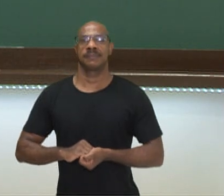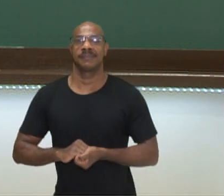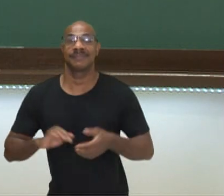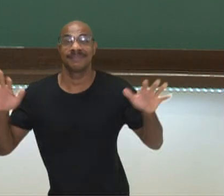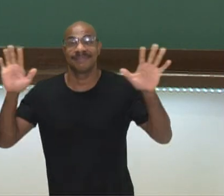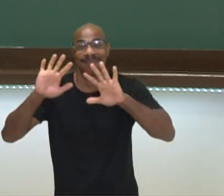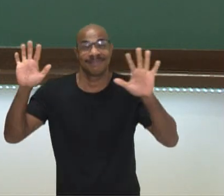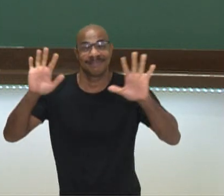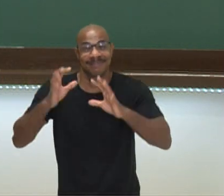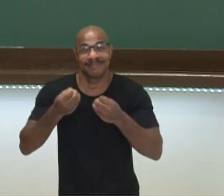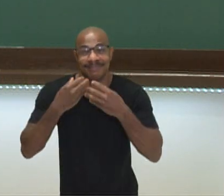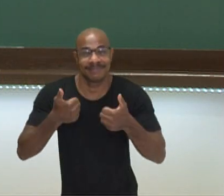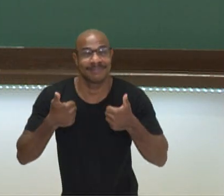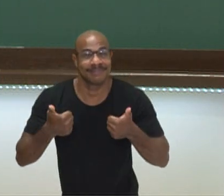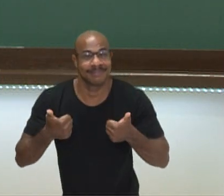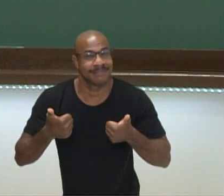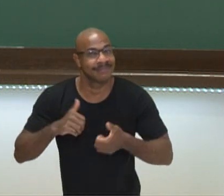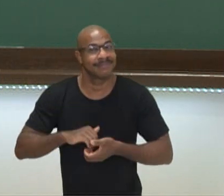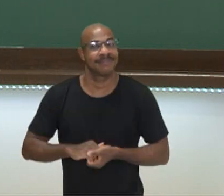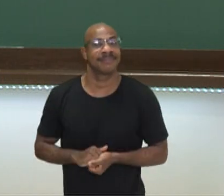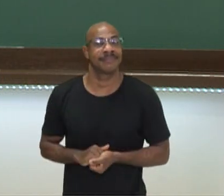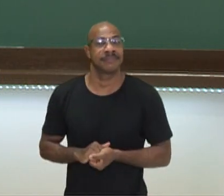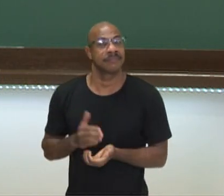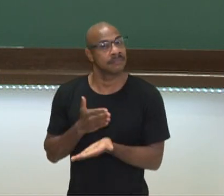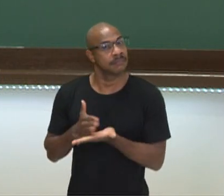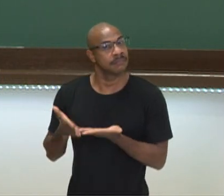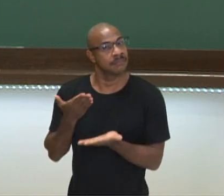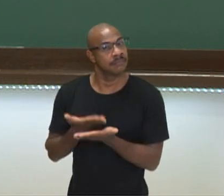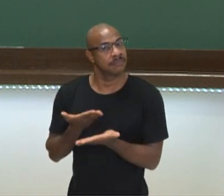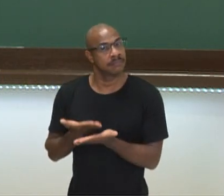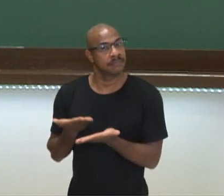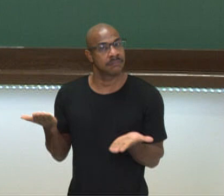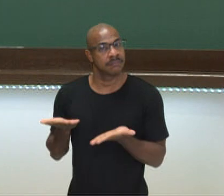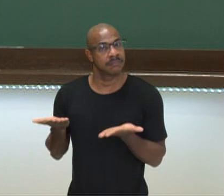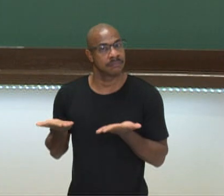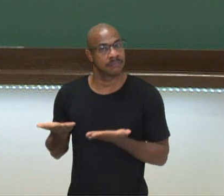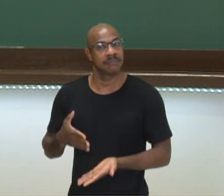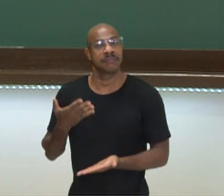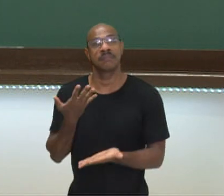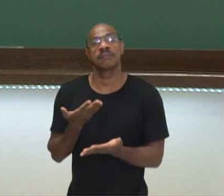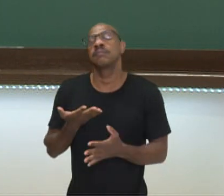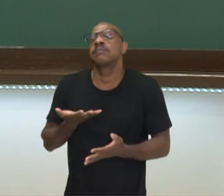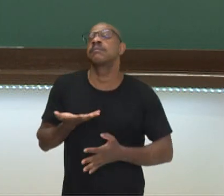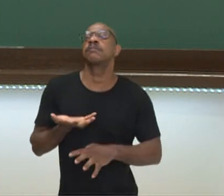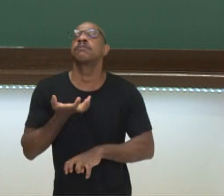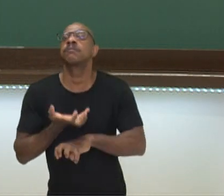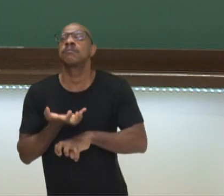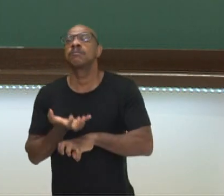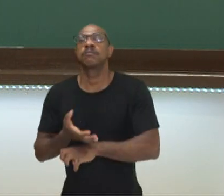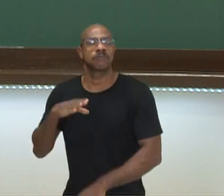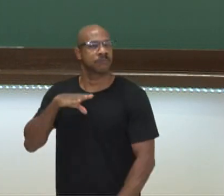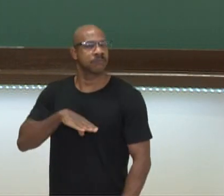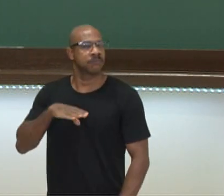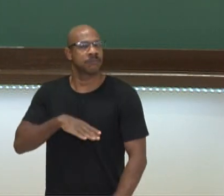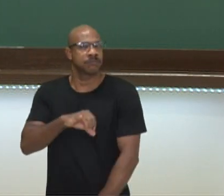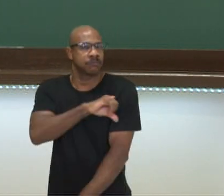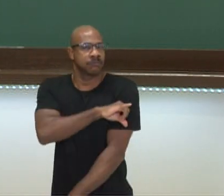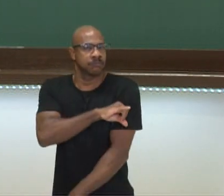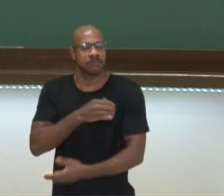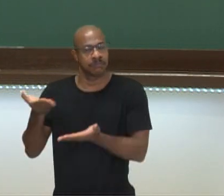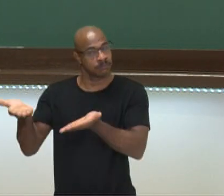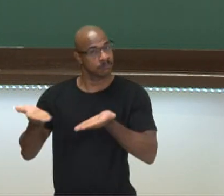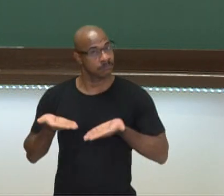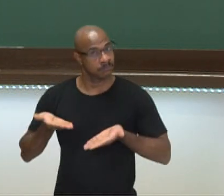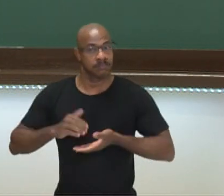Fala galera, beleza? Estamos começando o nosso vídeo de língua portuguesa do 9º ano. Seja bem-vinda, seja